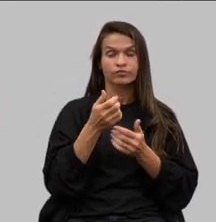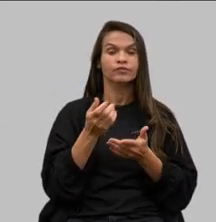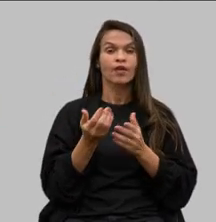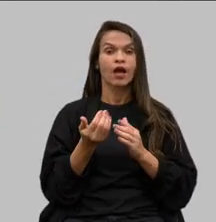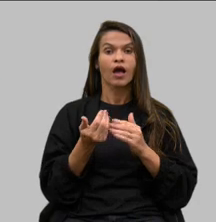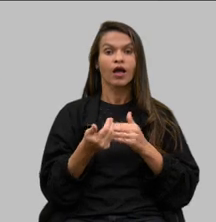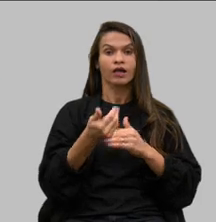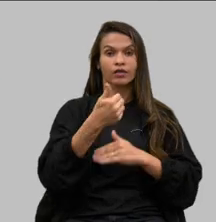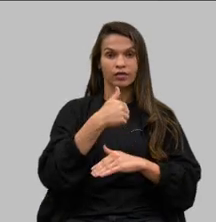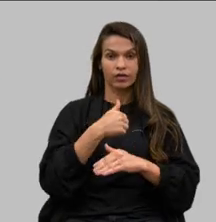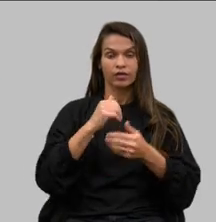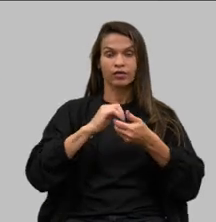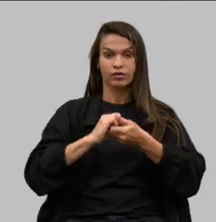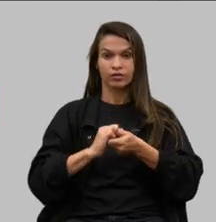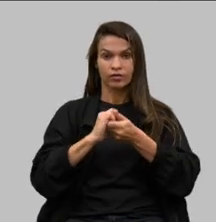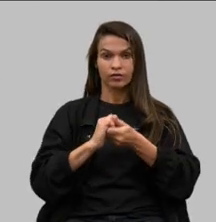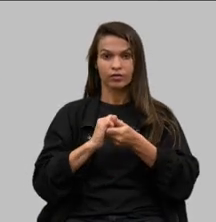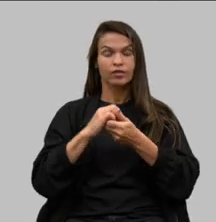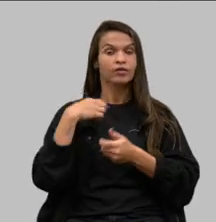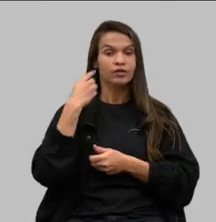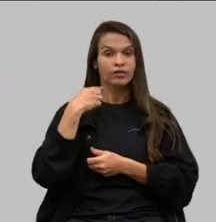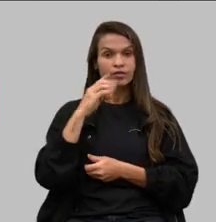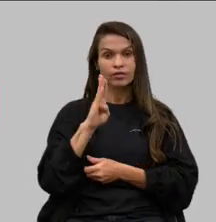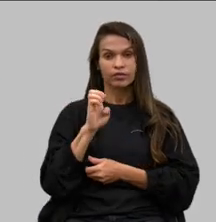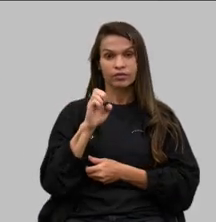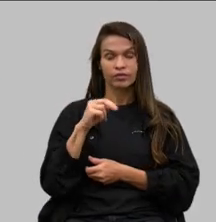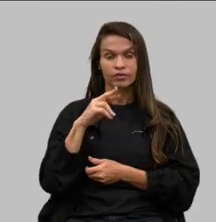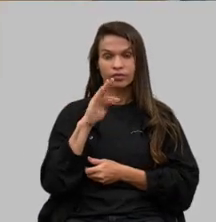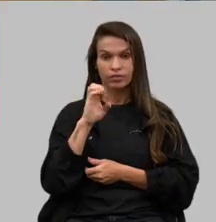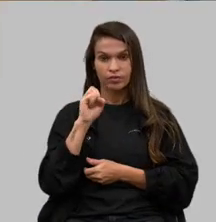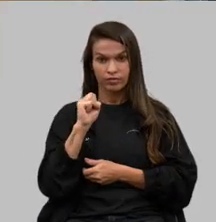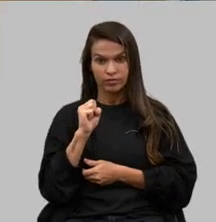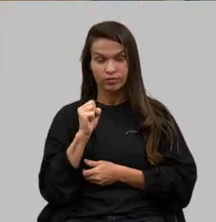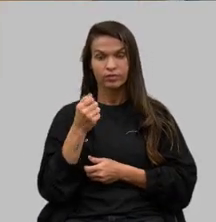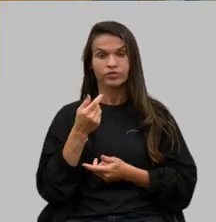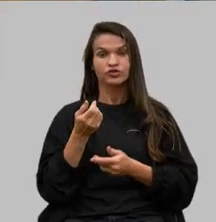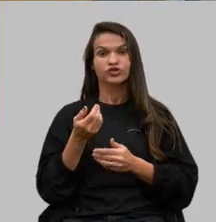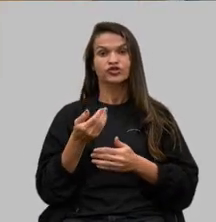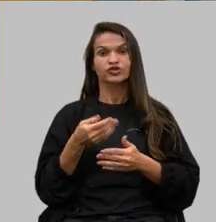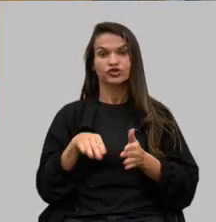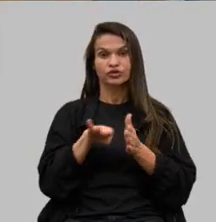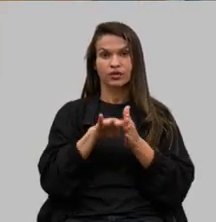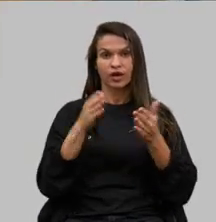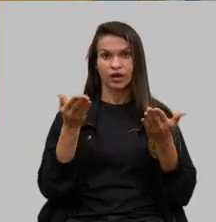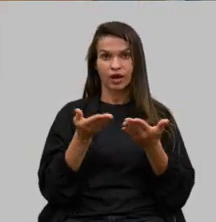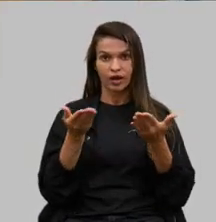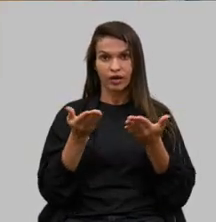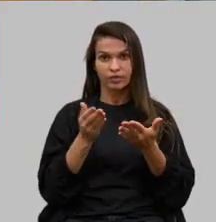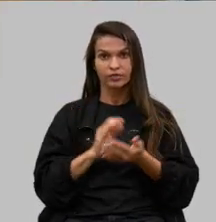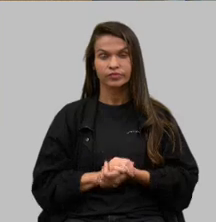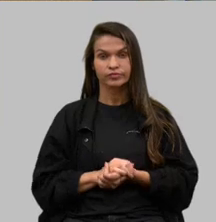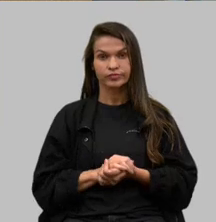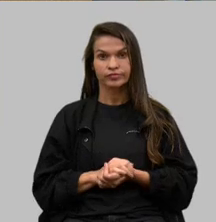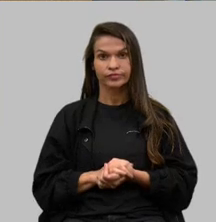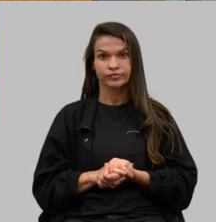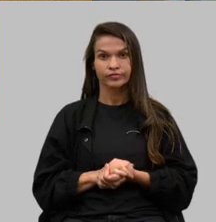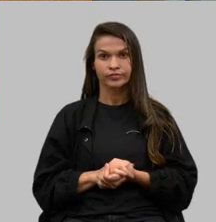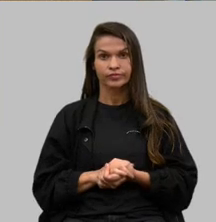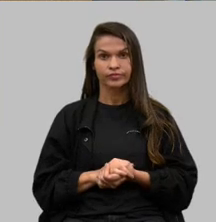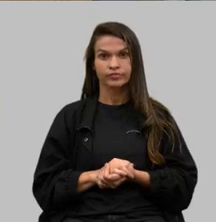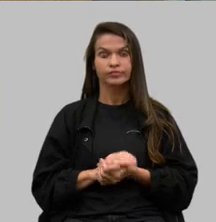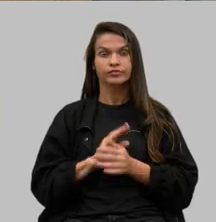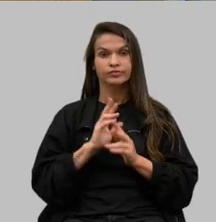cumprimentar deputada Beatriz Cerqueira que chega agora e então como eu